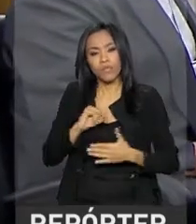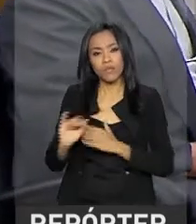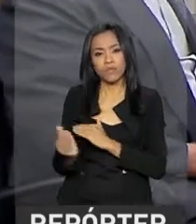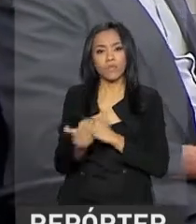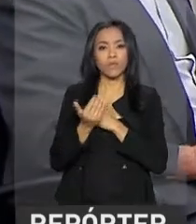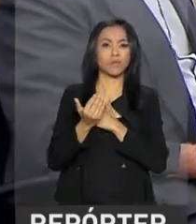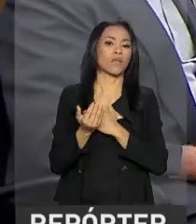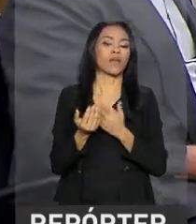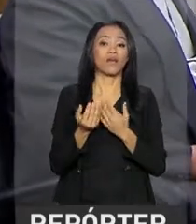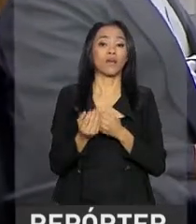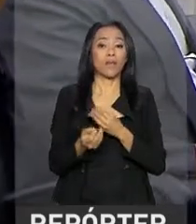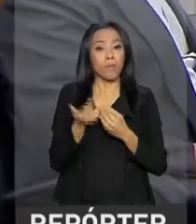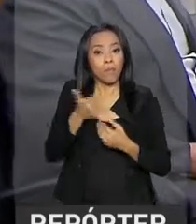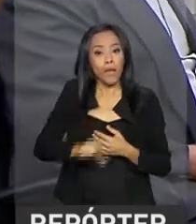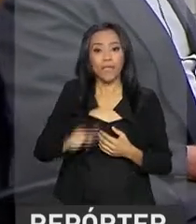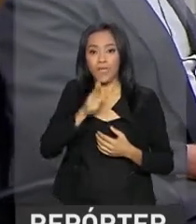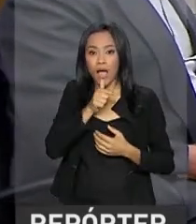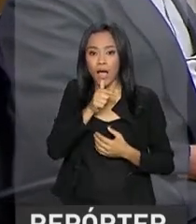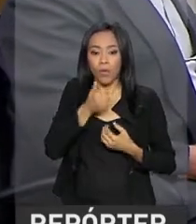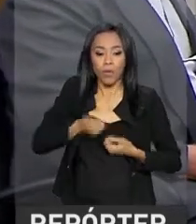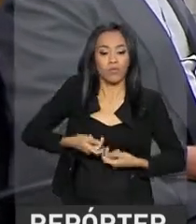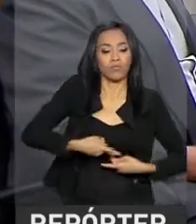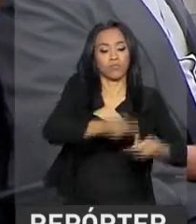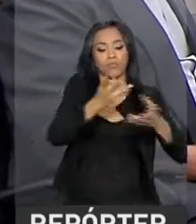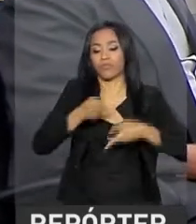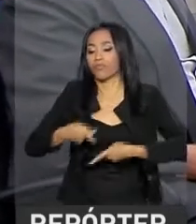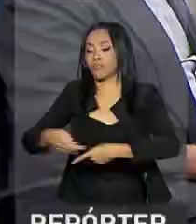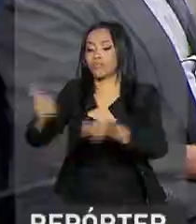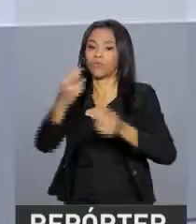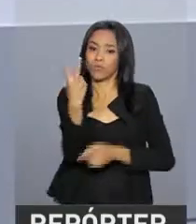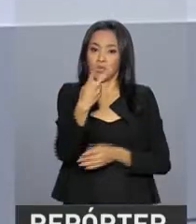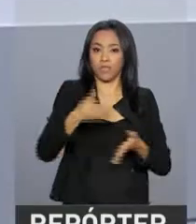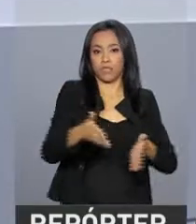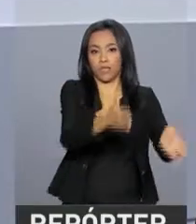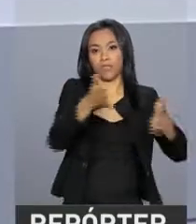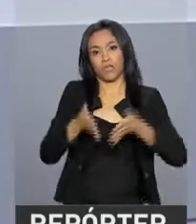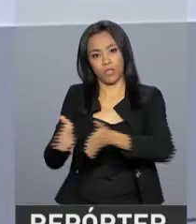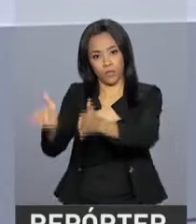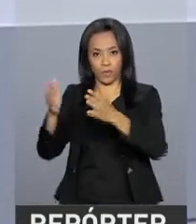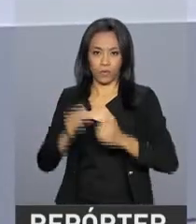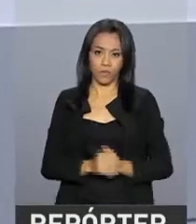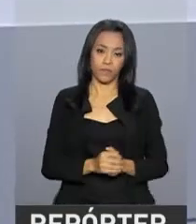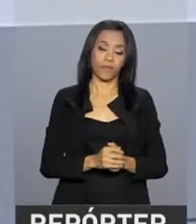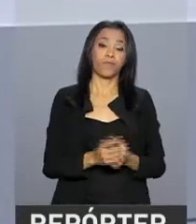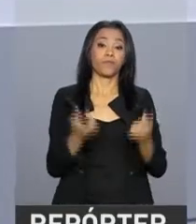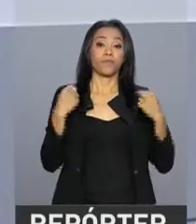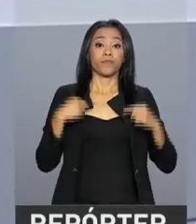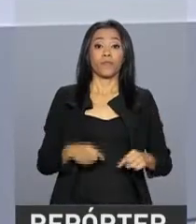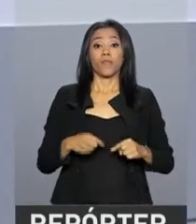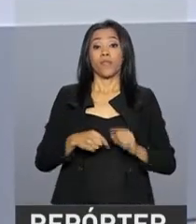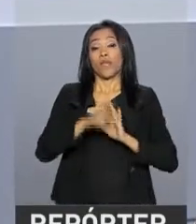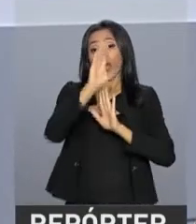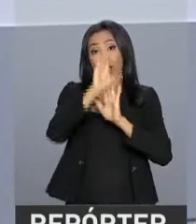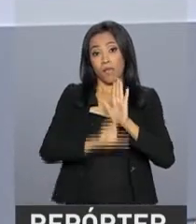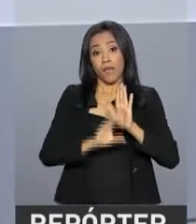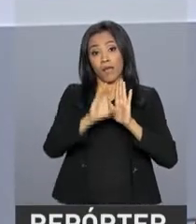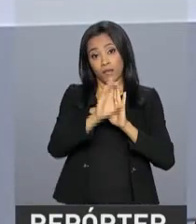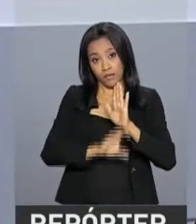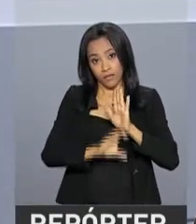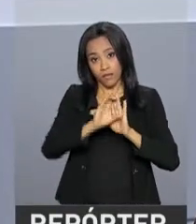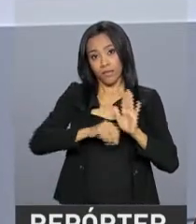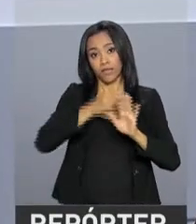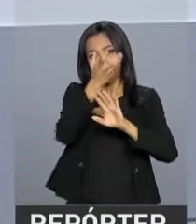a colocar mais água nos rios parnaíba e são francisco a base nacional comum curricular do ensino médio